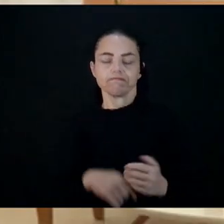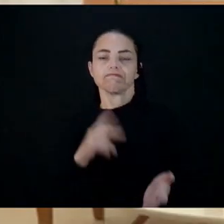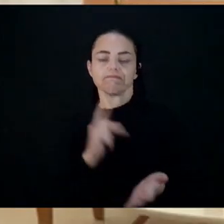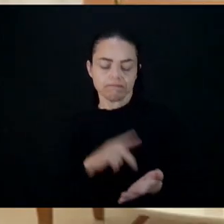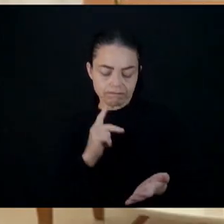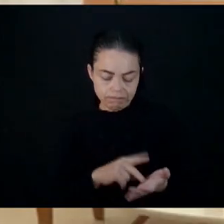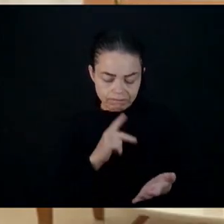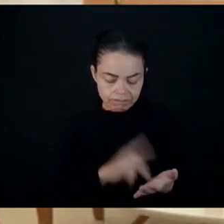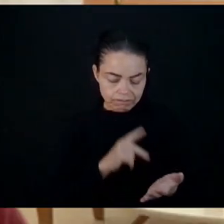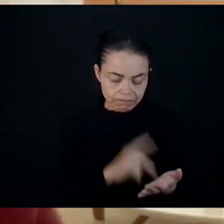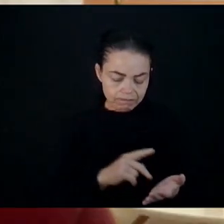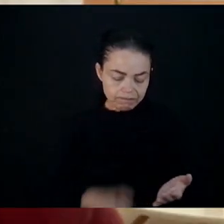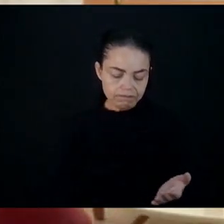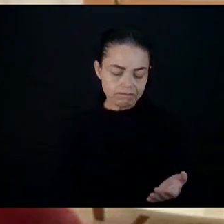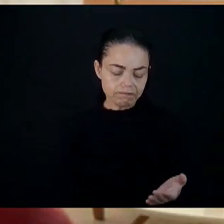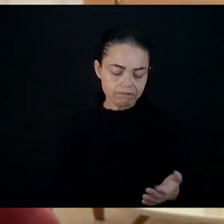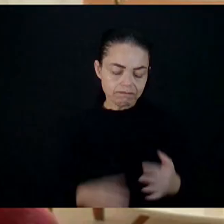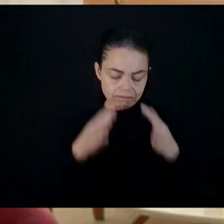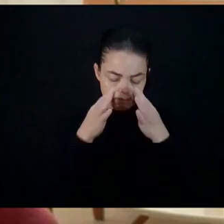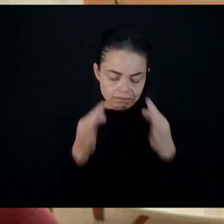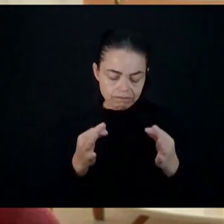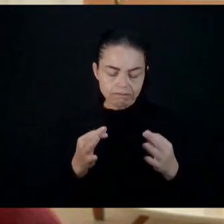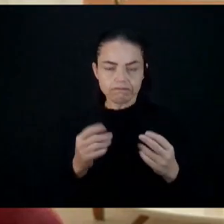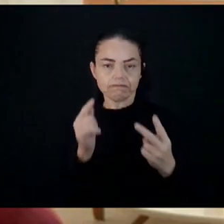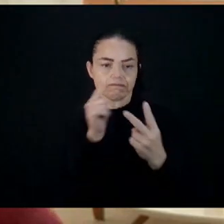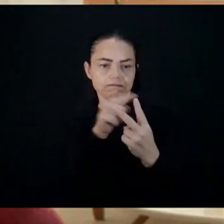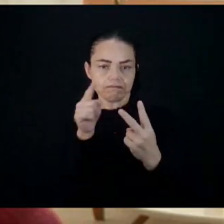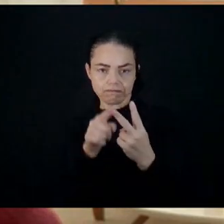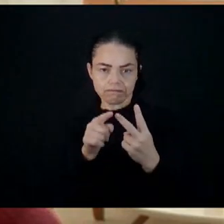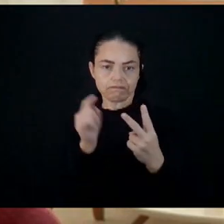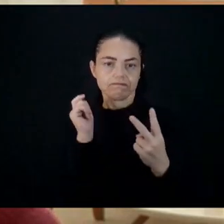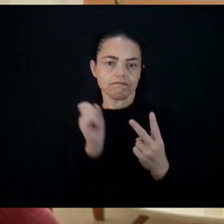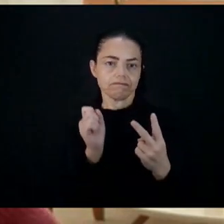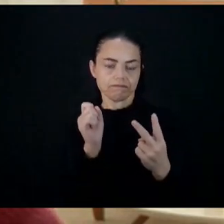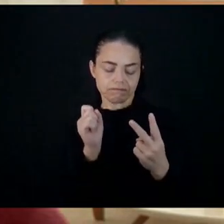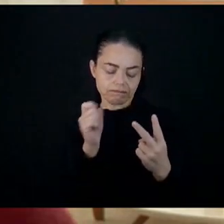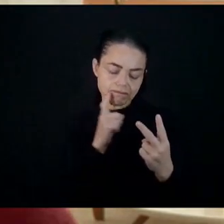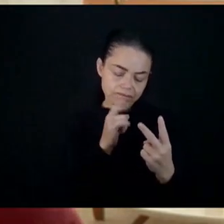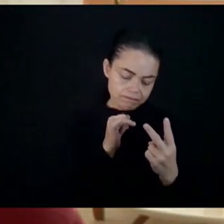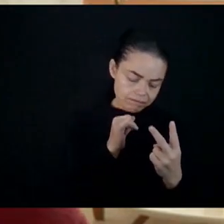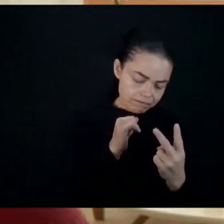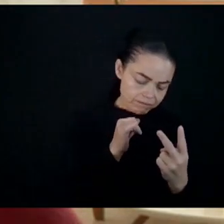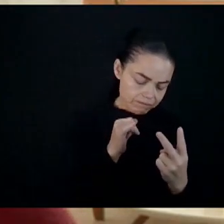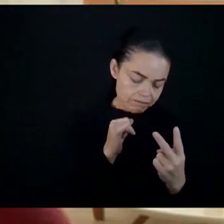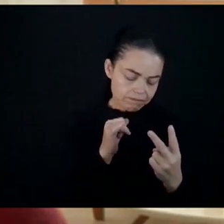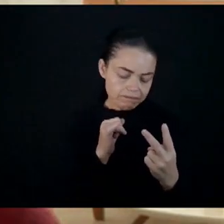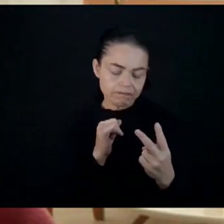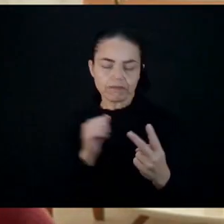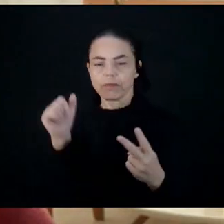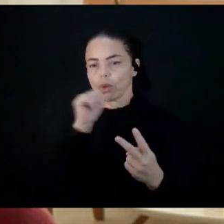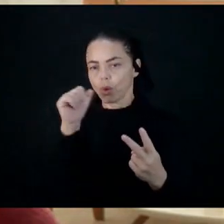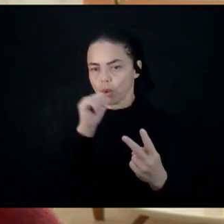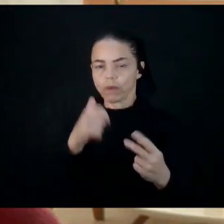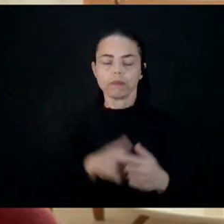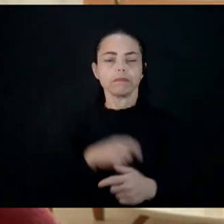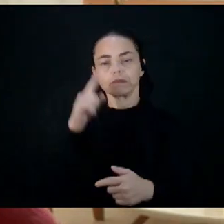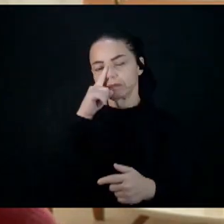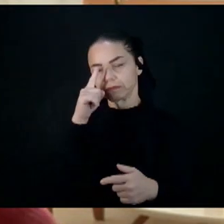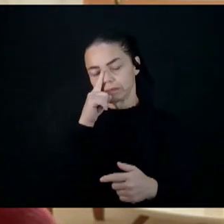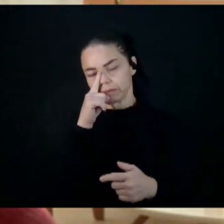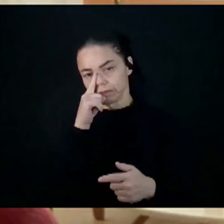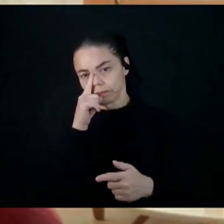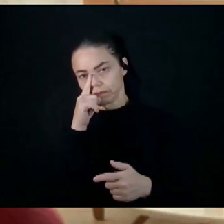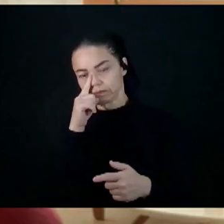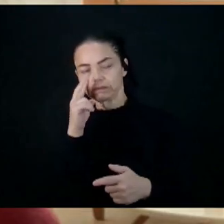Exatamente. E aqui eu quero chamar a atenção para duas coisas. Se esse pai bebe sempre, ou se essa mãe, por exemplo, e a criança